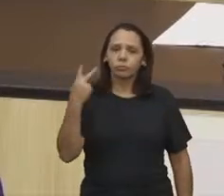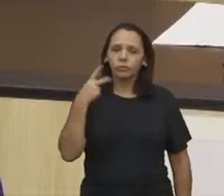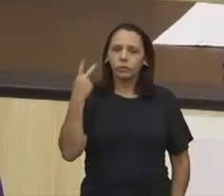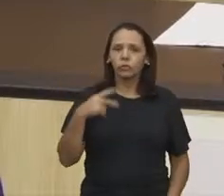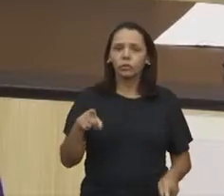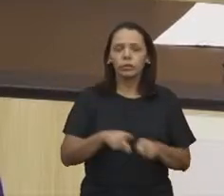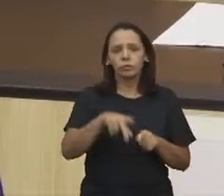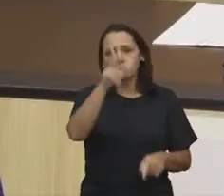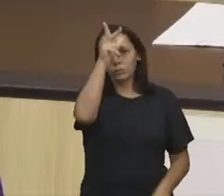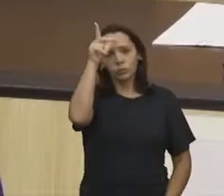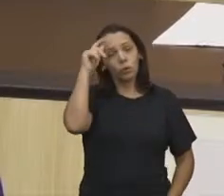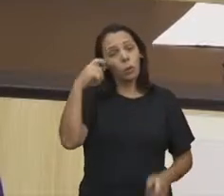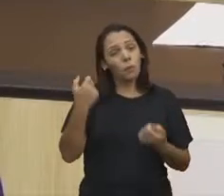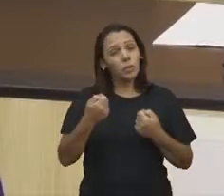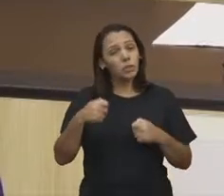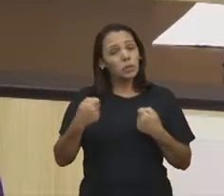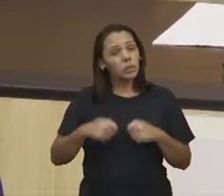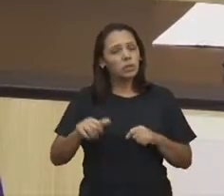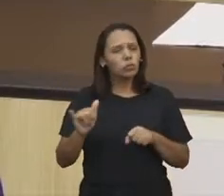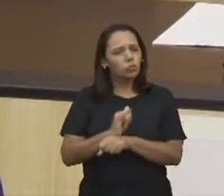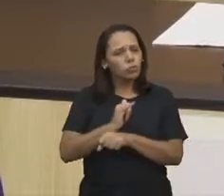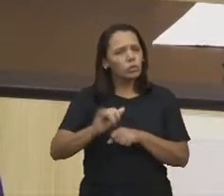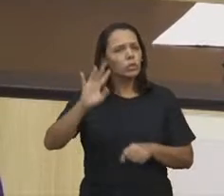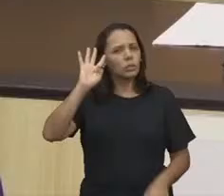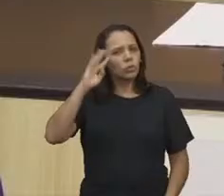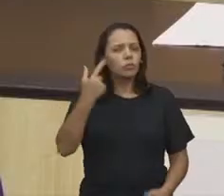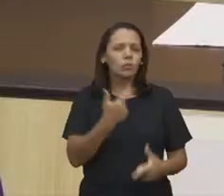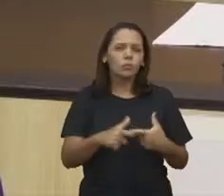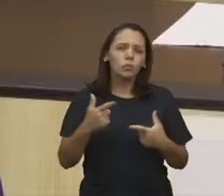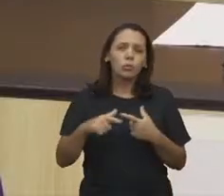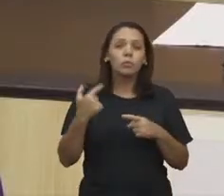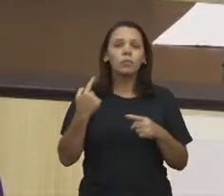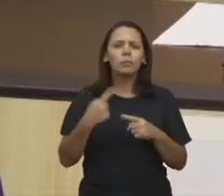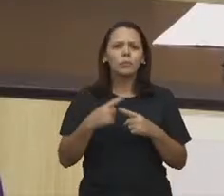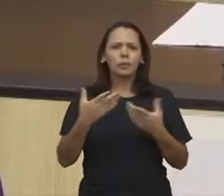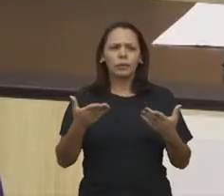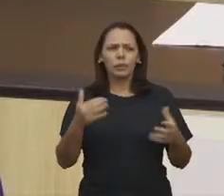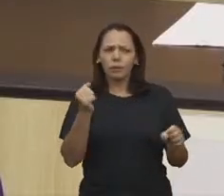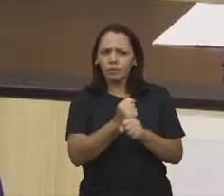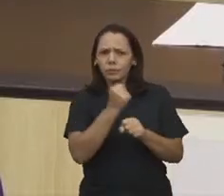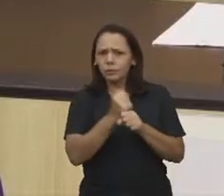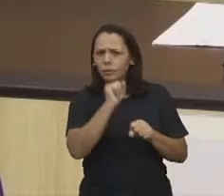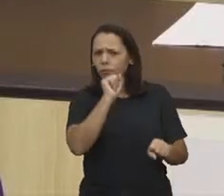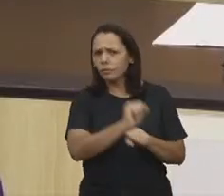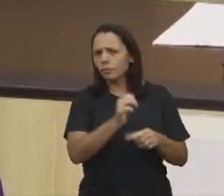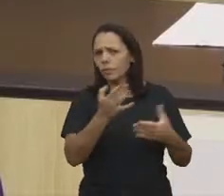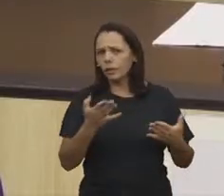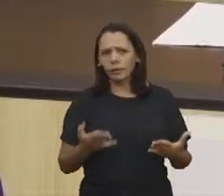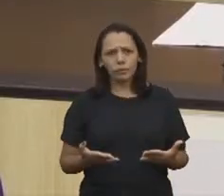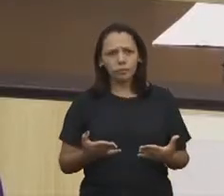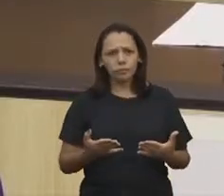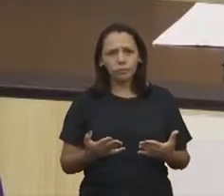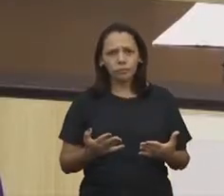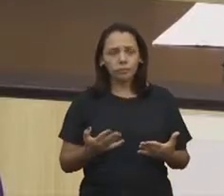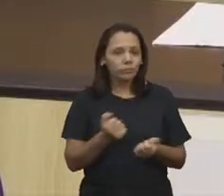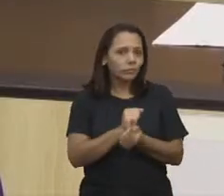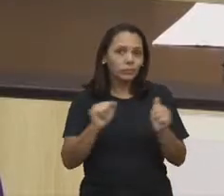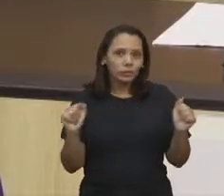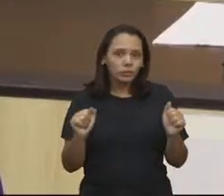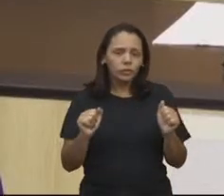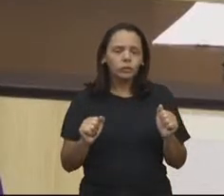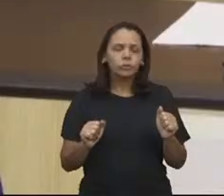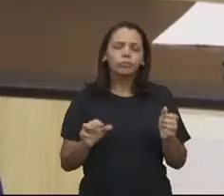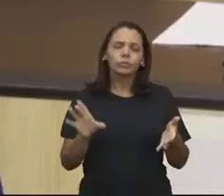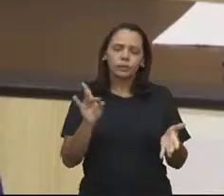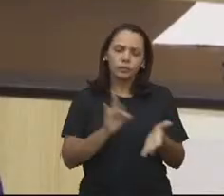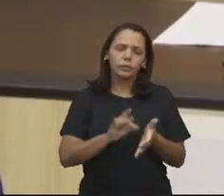poder público, tem que achar uma solução, porque senão vai parar de construir, vai parar de reformar aqui na nossa cidade, não tem como. E essa é a